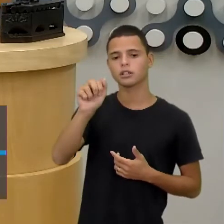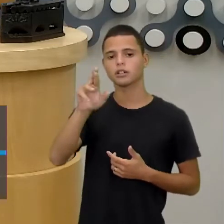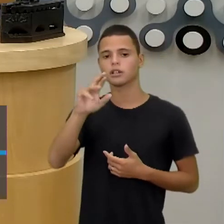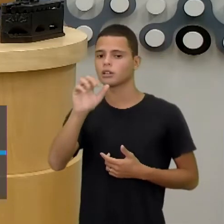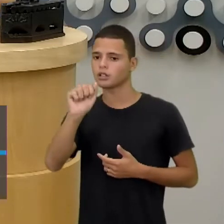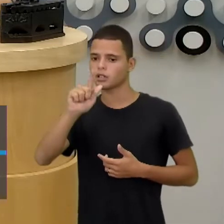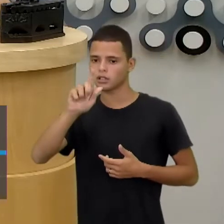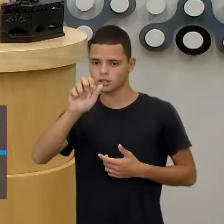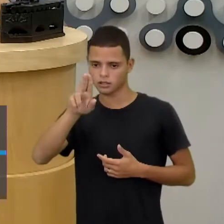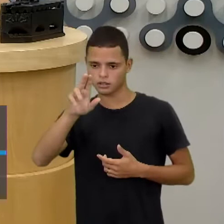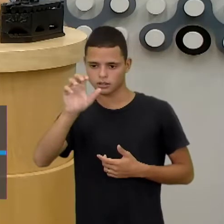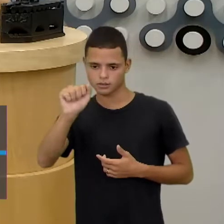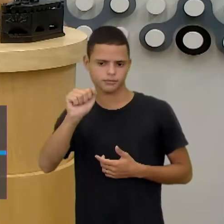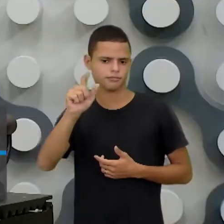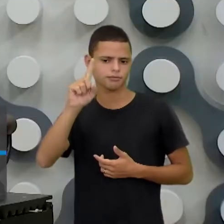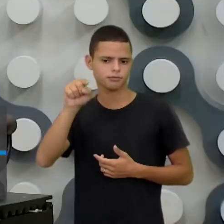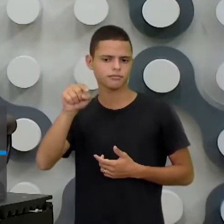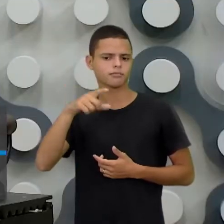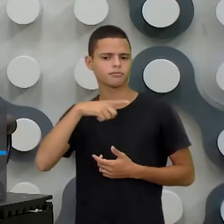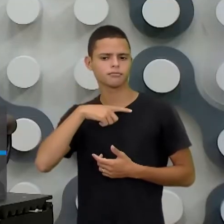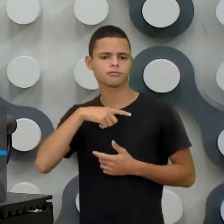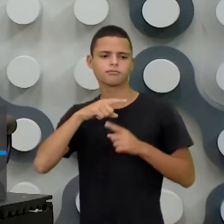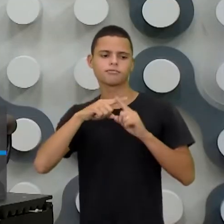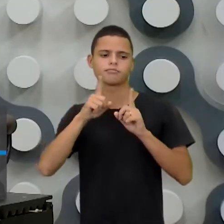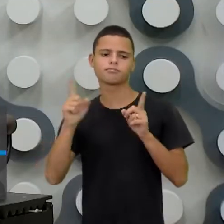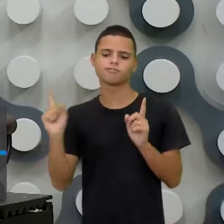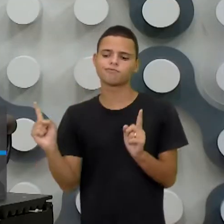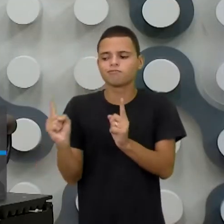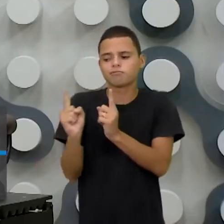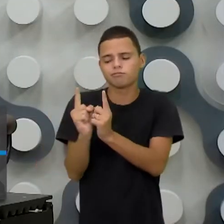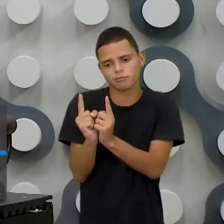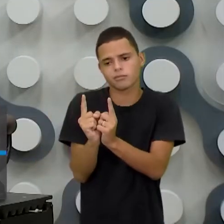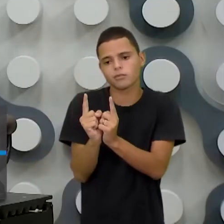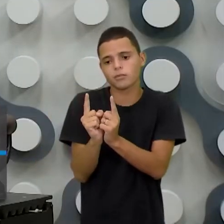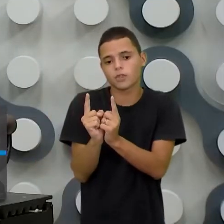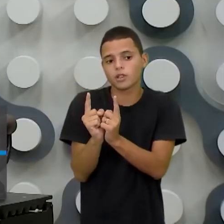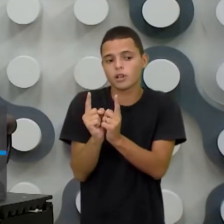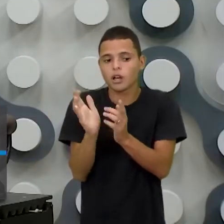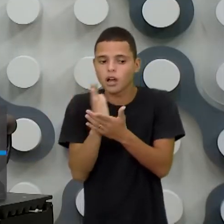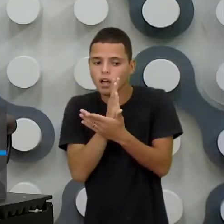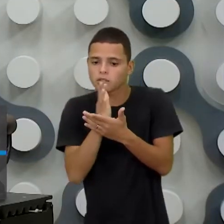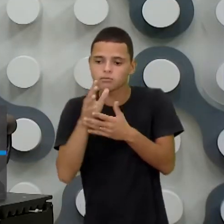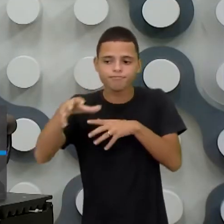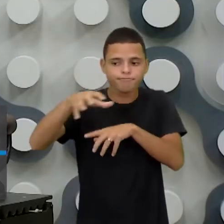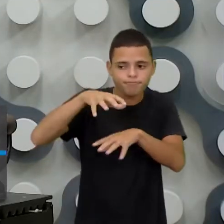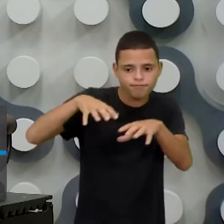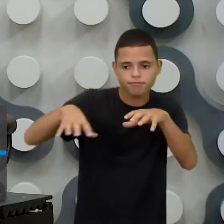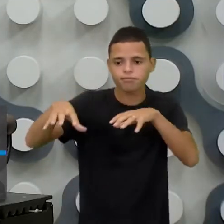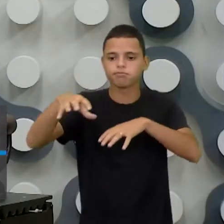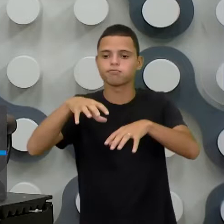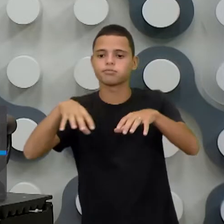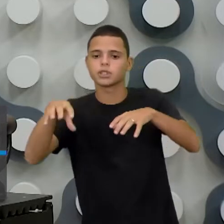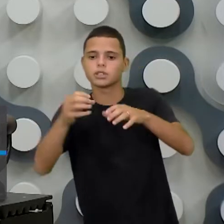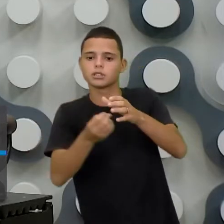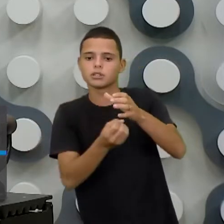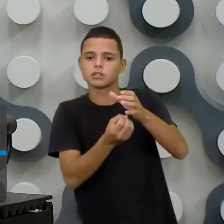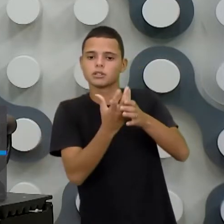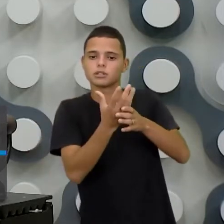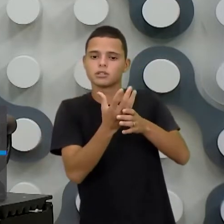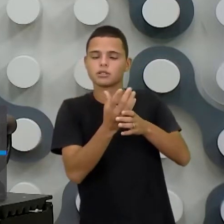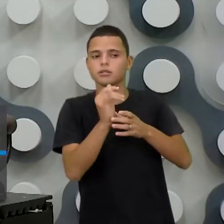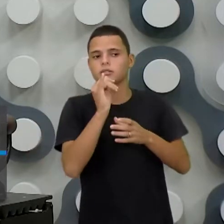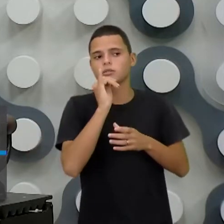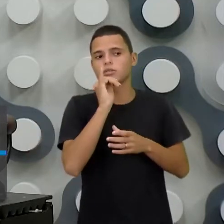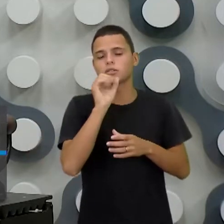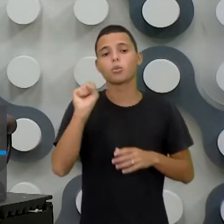diferente. mas em menor quantidade. Então, observe que as regiões, conforme elas vão sendo construídas ali, e os diferentes povos, no sul,